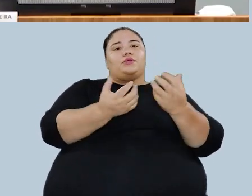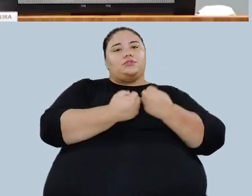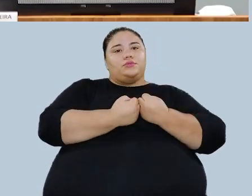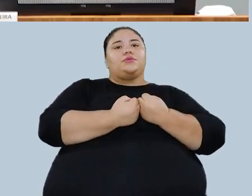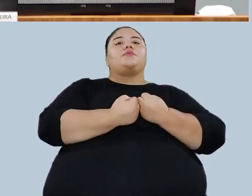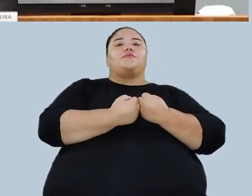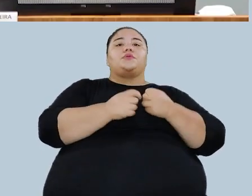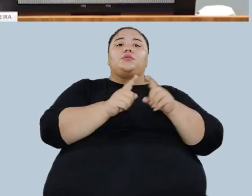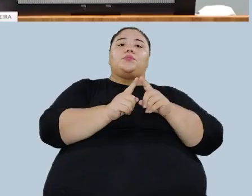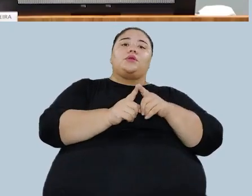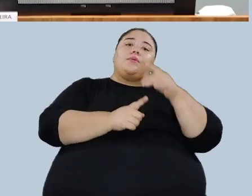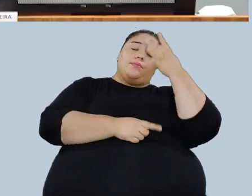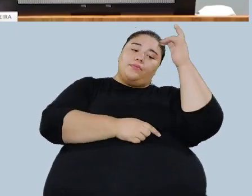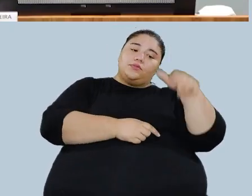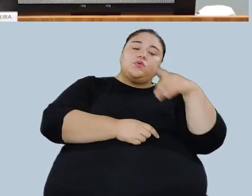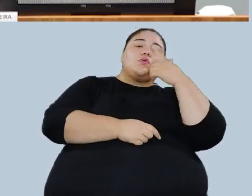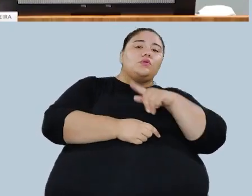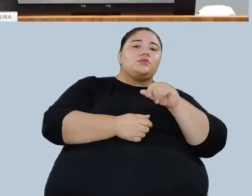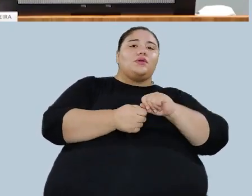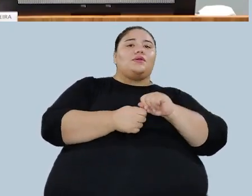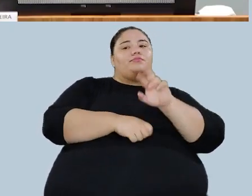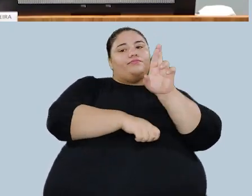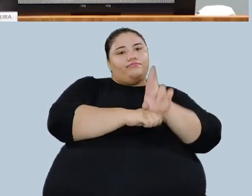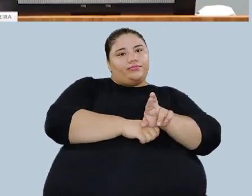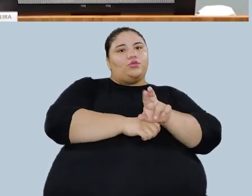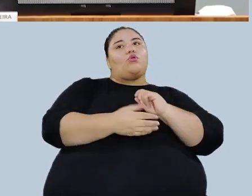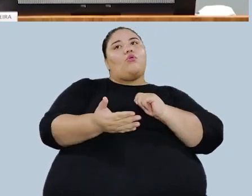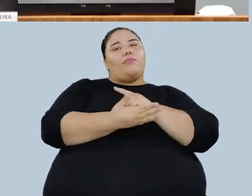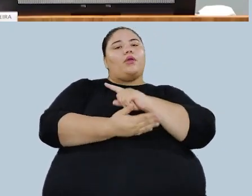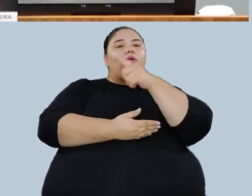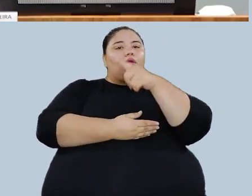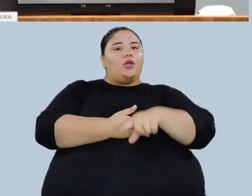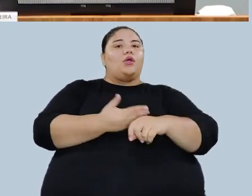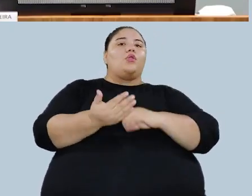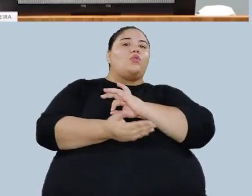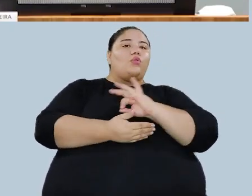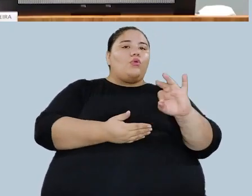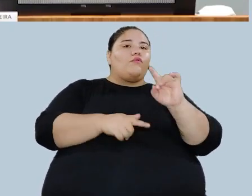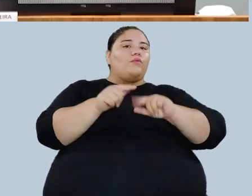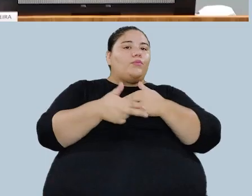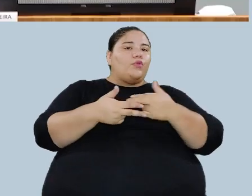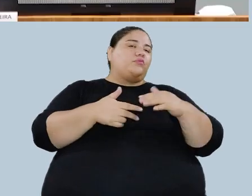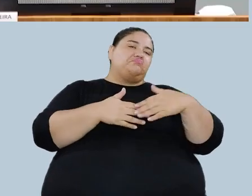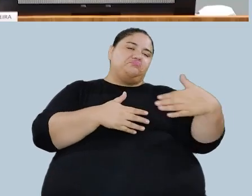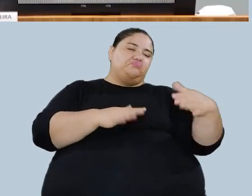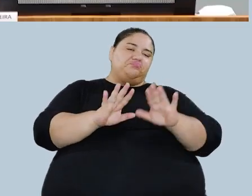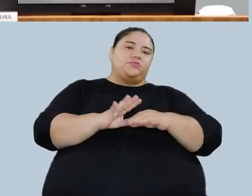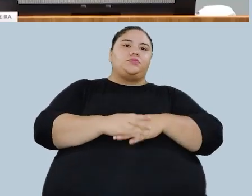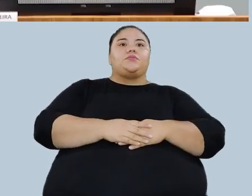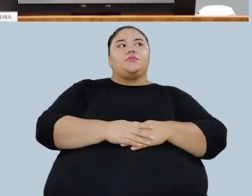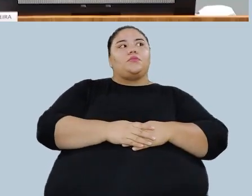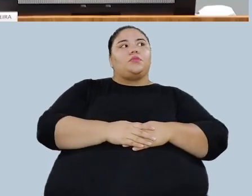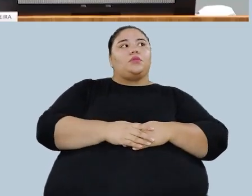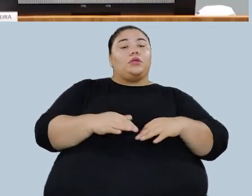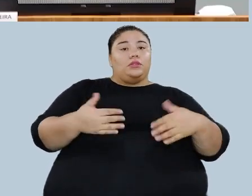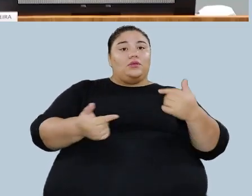os recebíveis e a pessoa ali consegue antecipar um caixazinho para comprar novos produtos, etc.